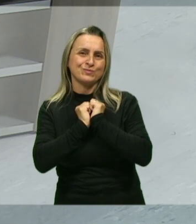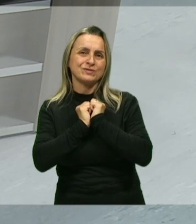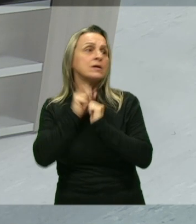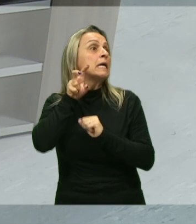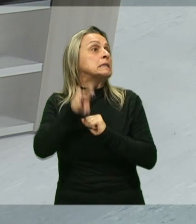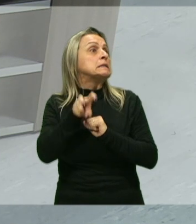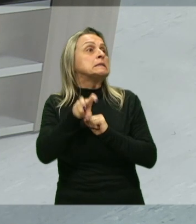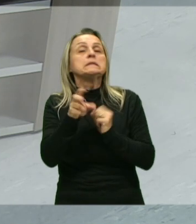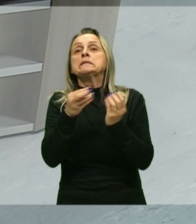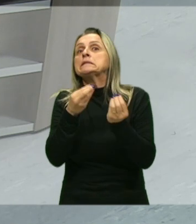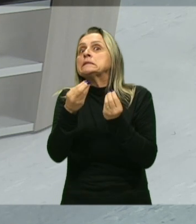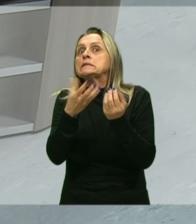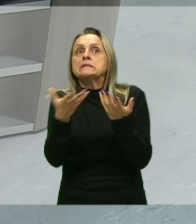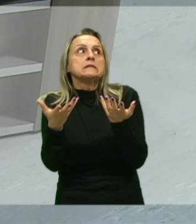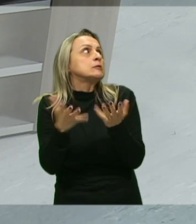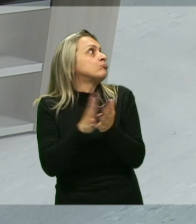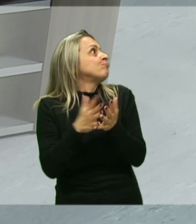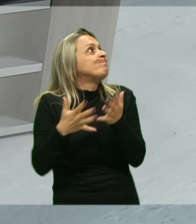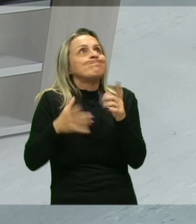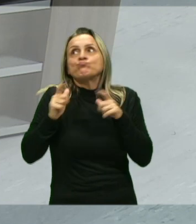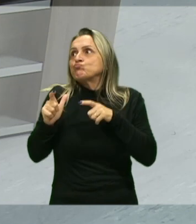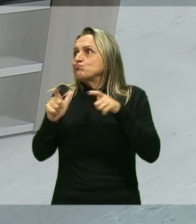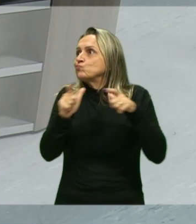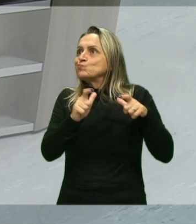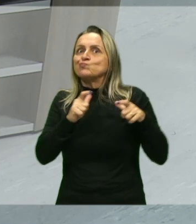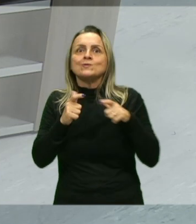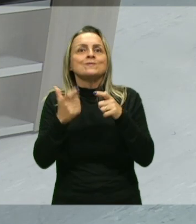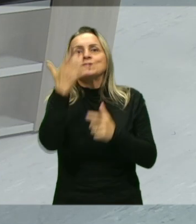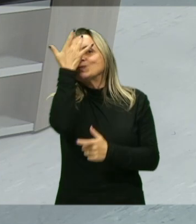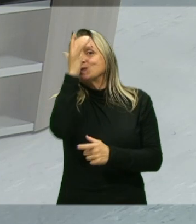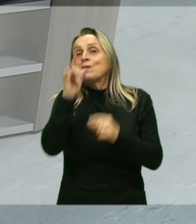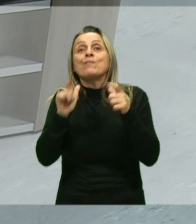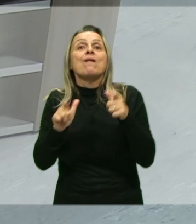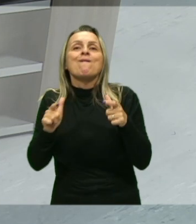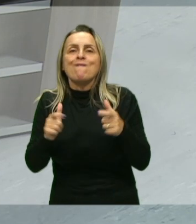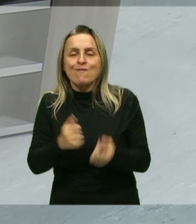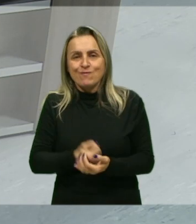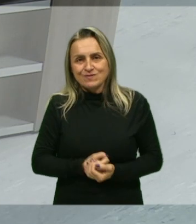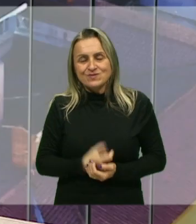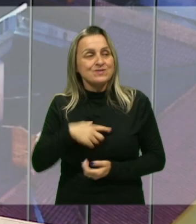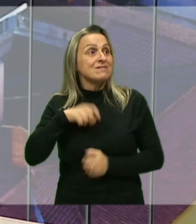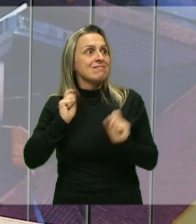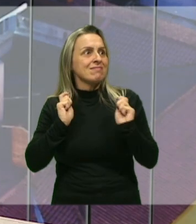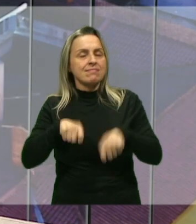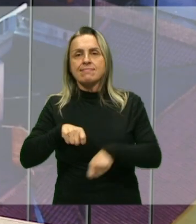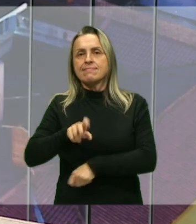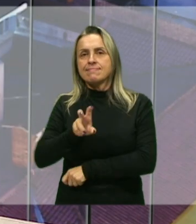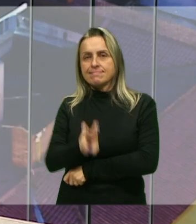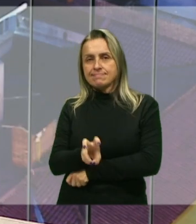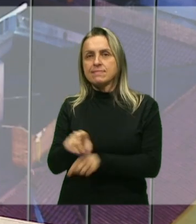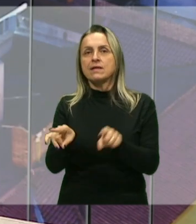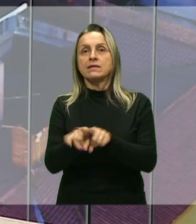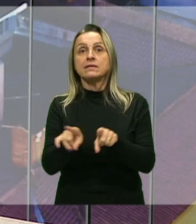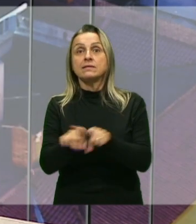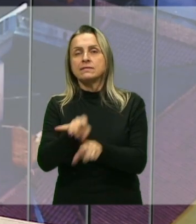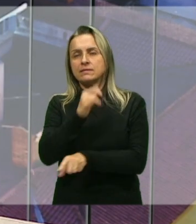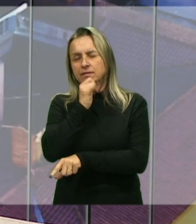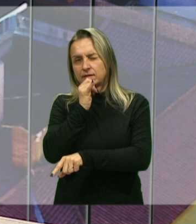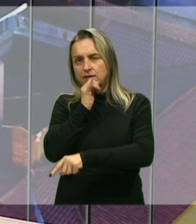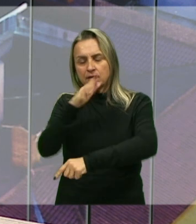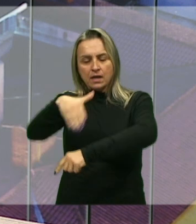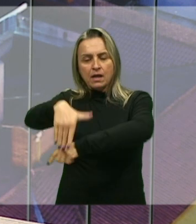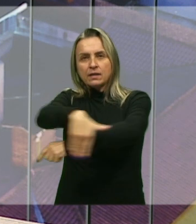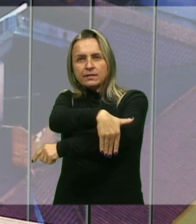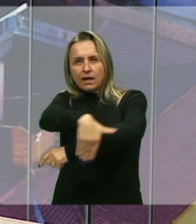assento, em estabelecimento, a gente não sabe onde que tem assento. Nas ruas também, por conta que a gente tem